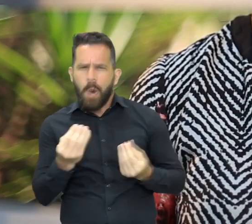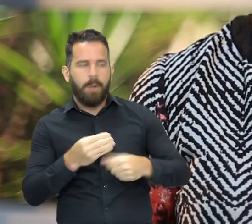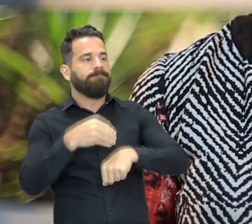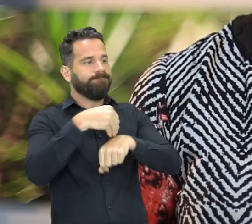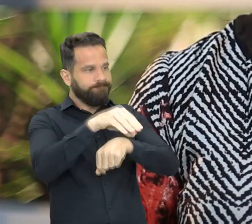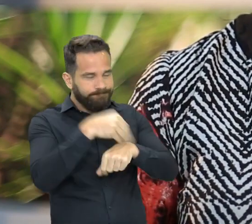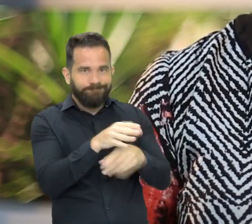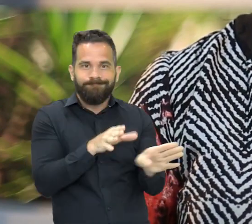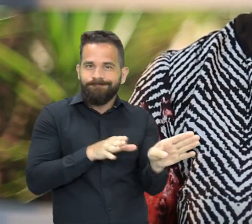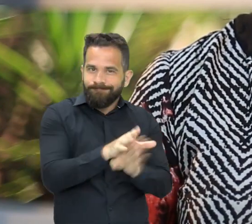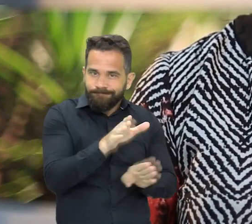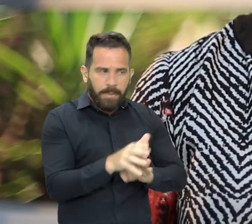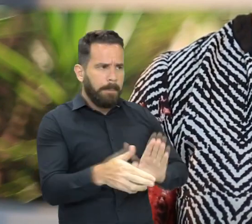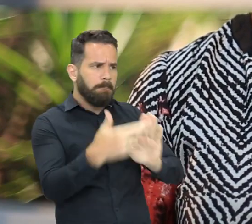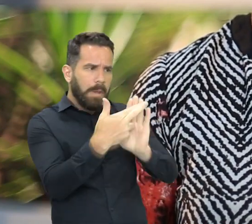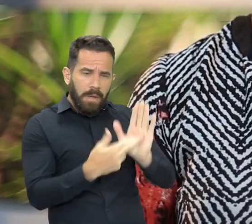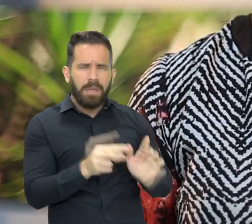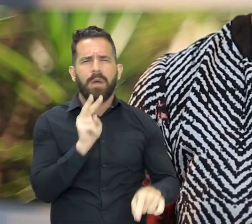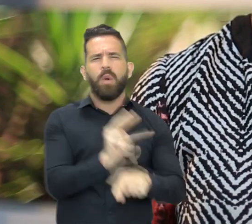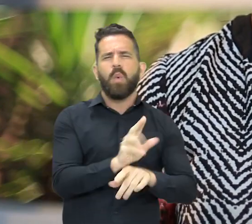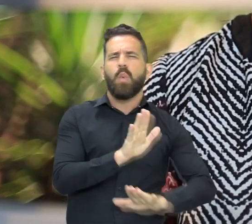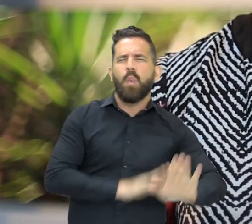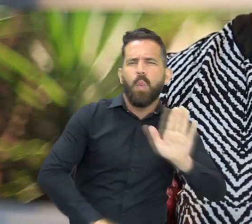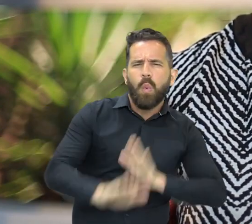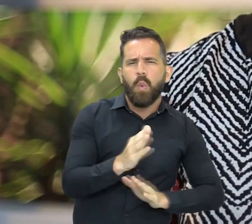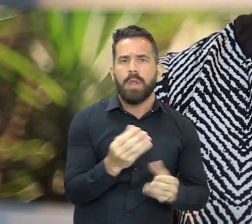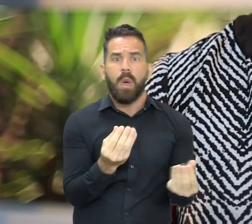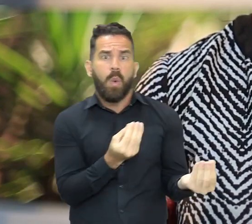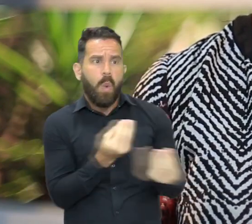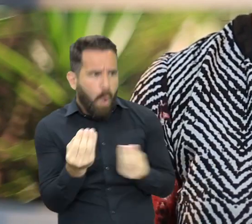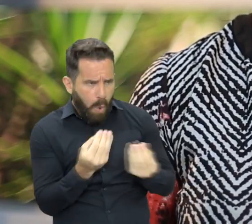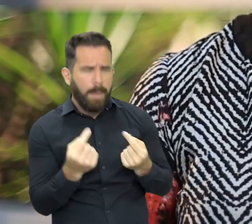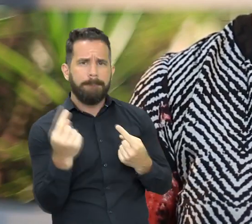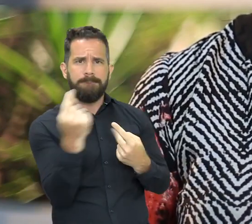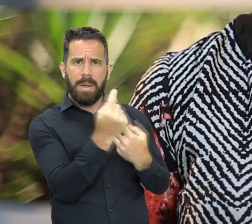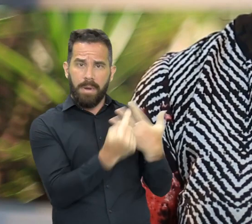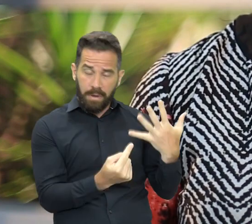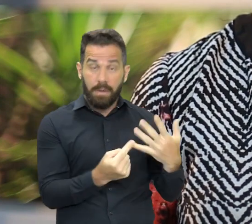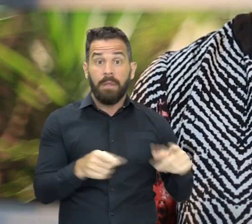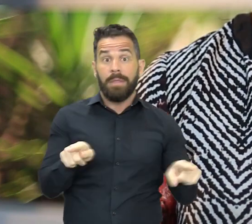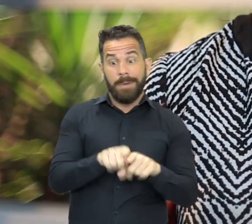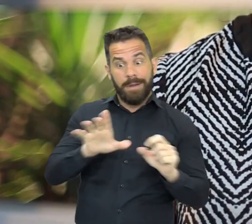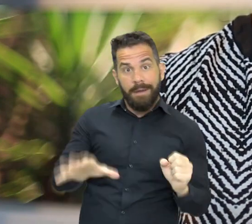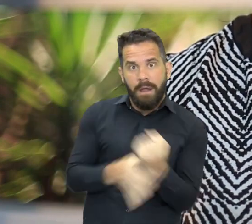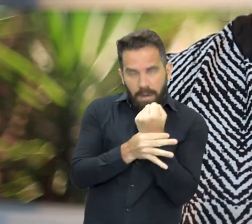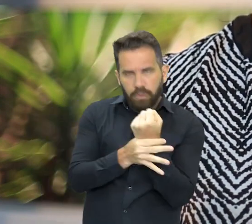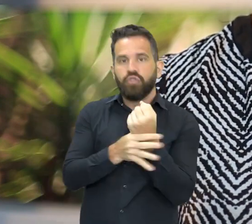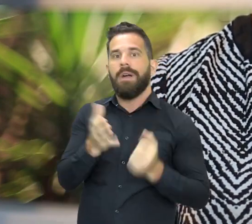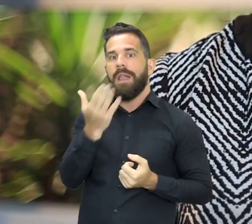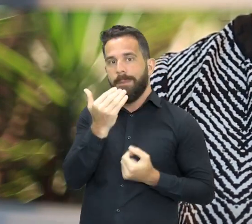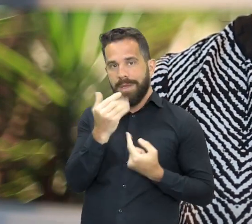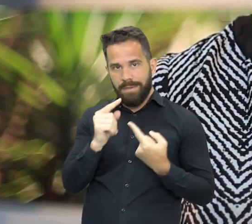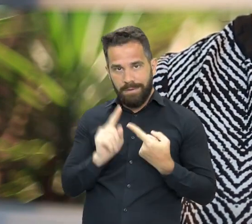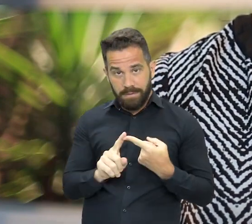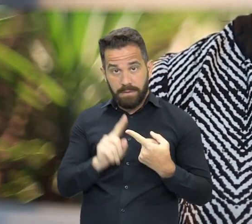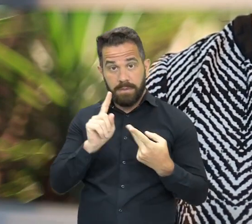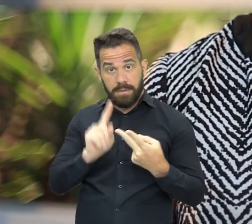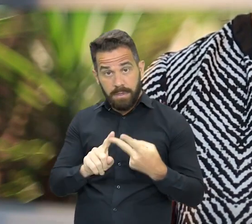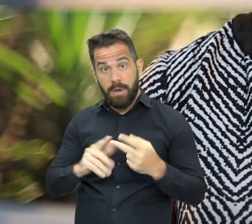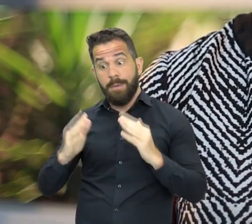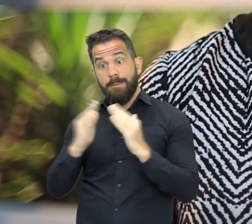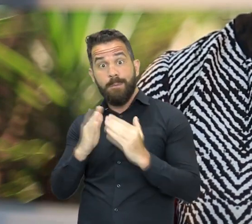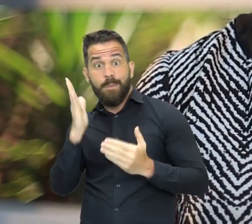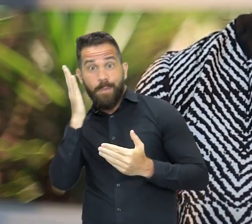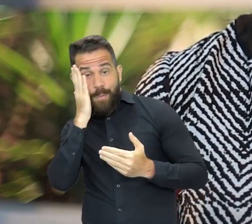passando todo tipo de orientação, para que eles se cuidassem, para que eles se protegessem. Além disso, garantir